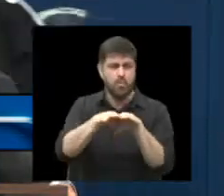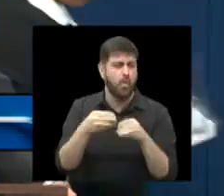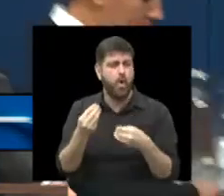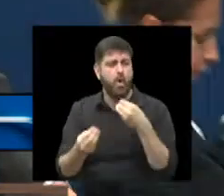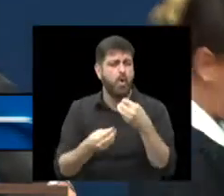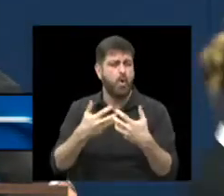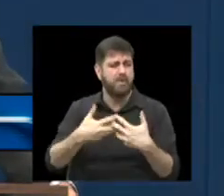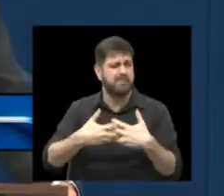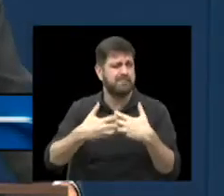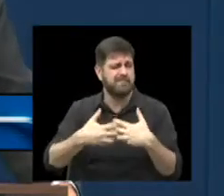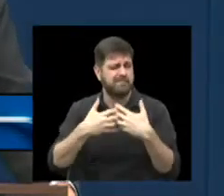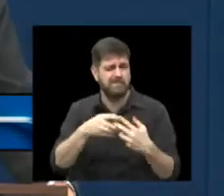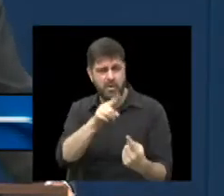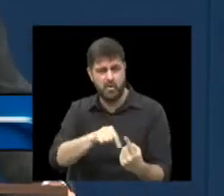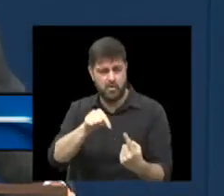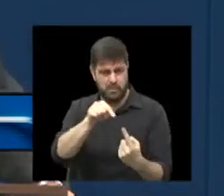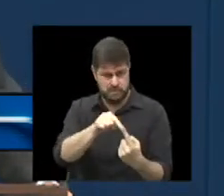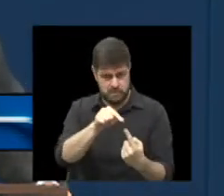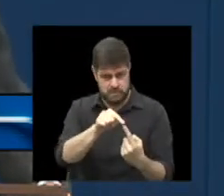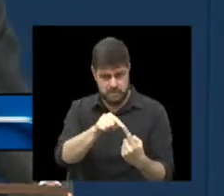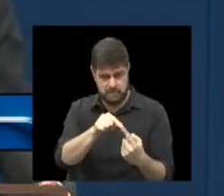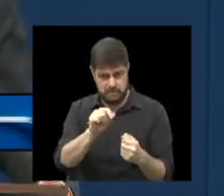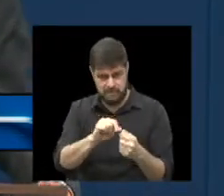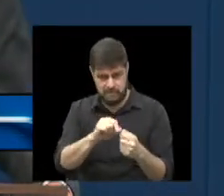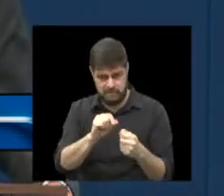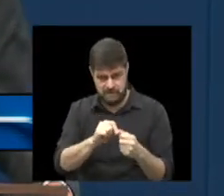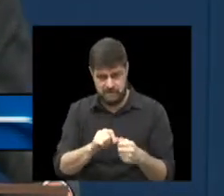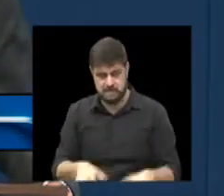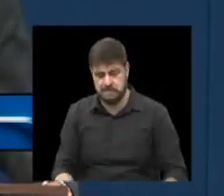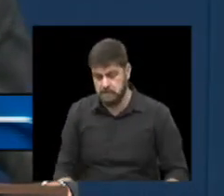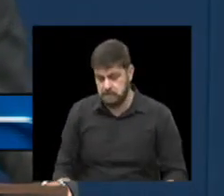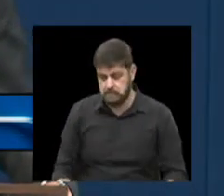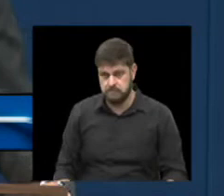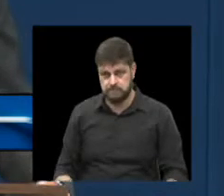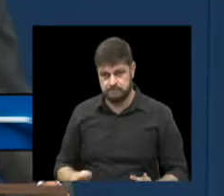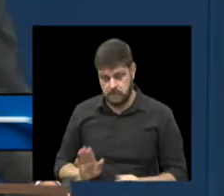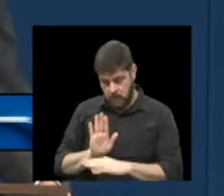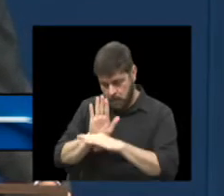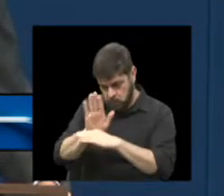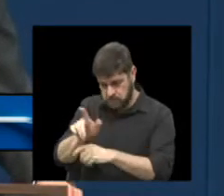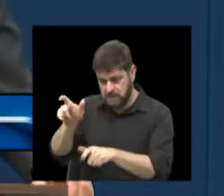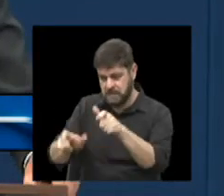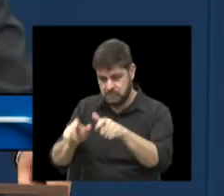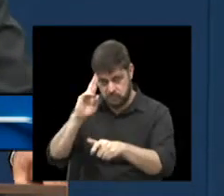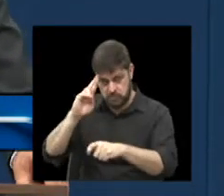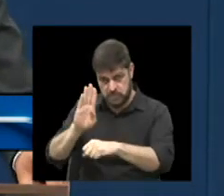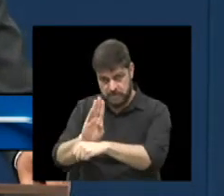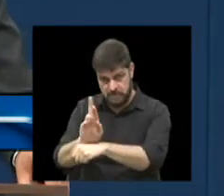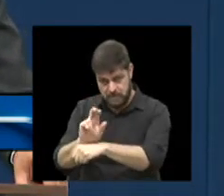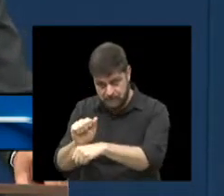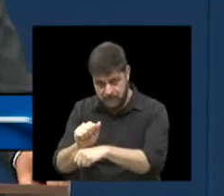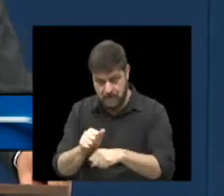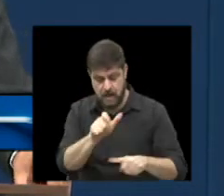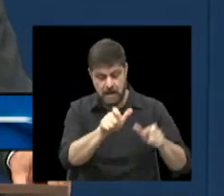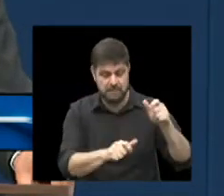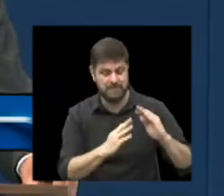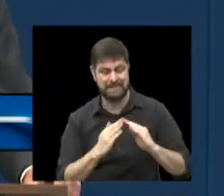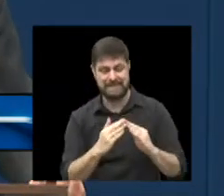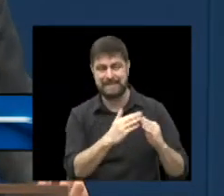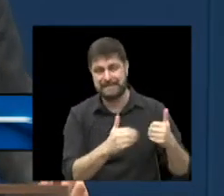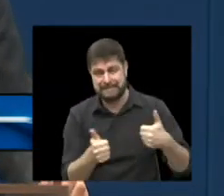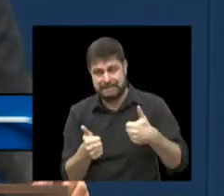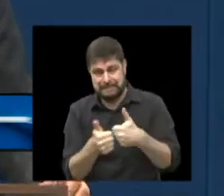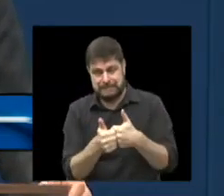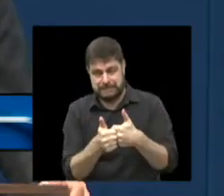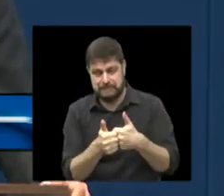caminho na busca desse equilíbrio tão necessário numa cidade como a nossa, que é uma cidade com mais de 1 milhão